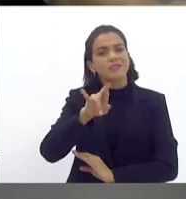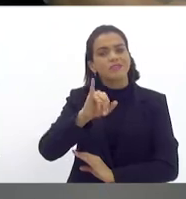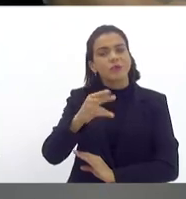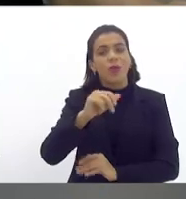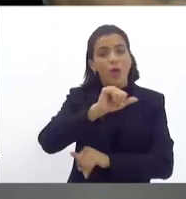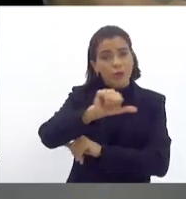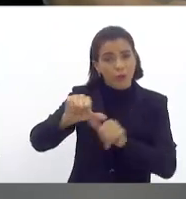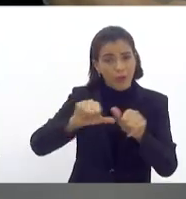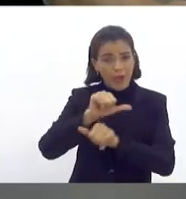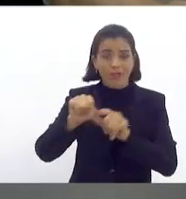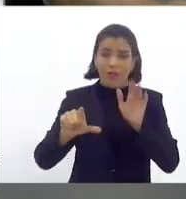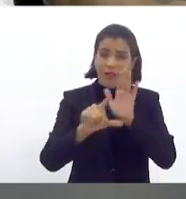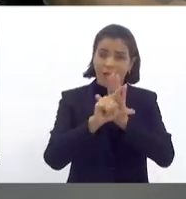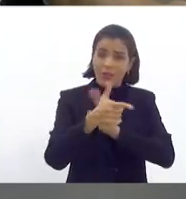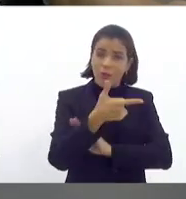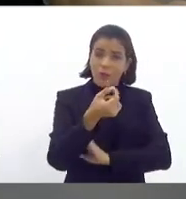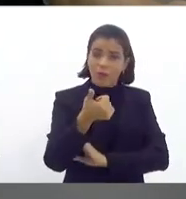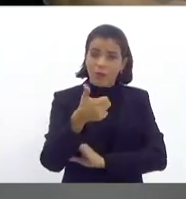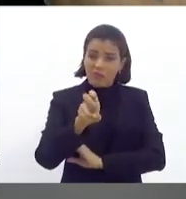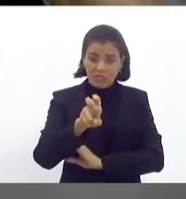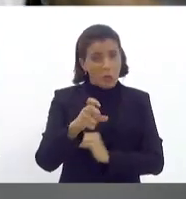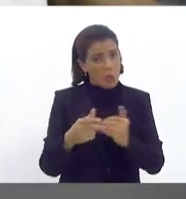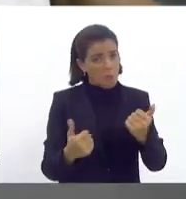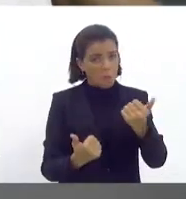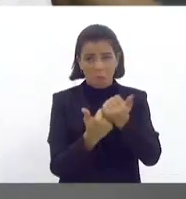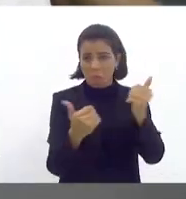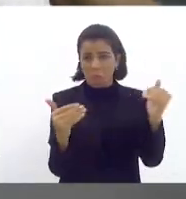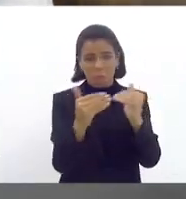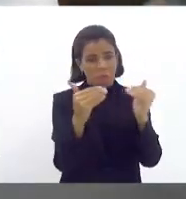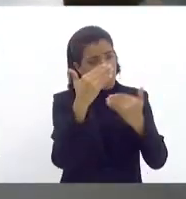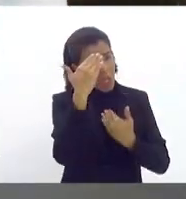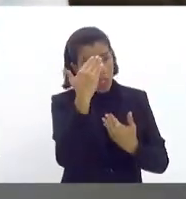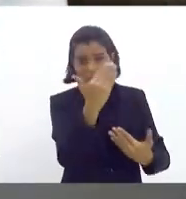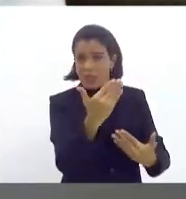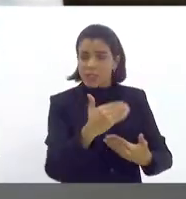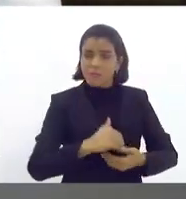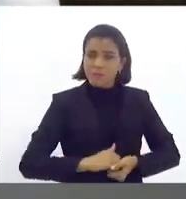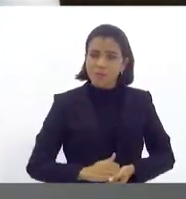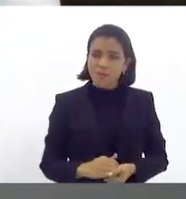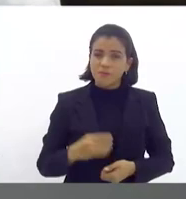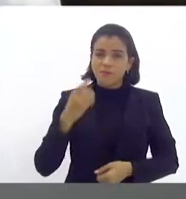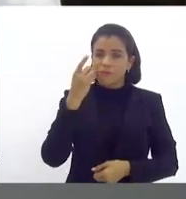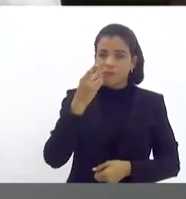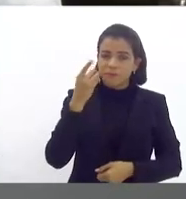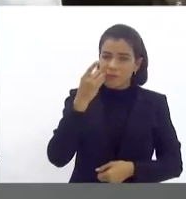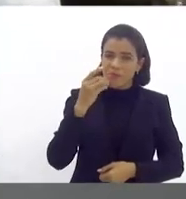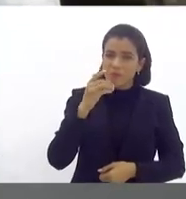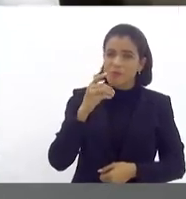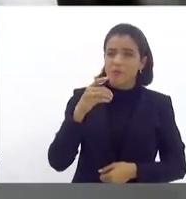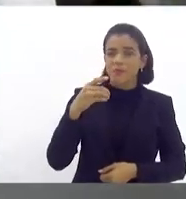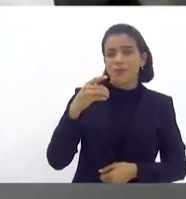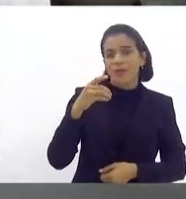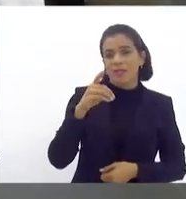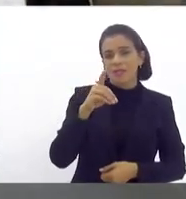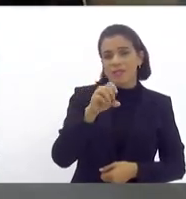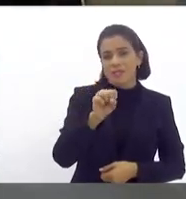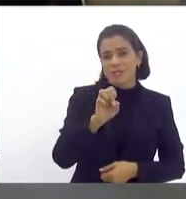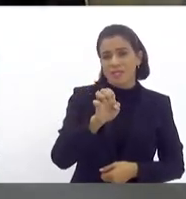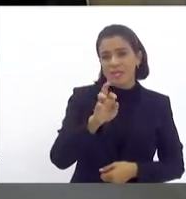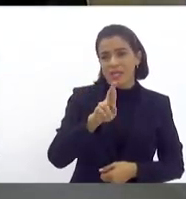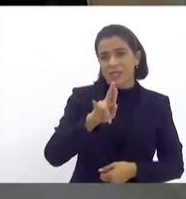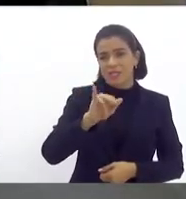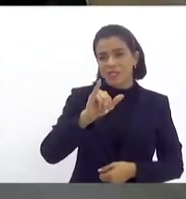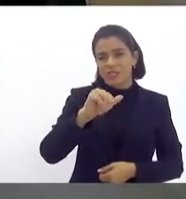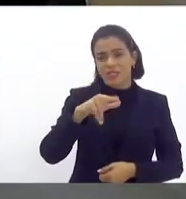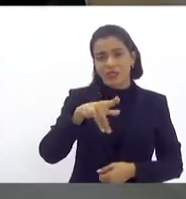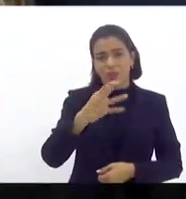a lei de 2015, e eu sou completamente favorável a isso e agradeço. Deputado doutor Serginho, posso fazer um pedido a Vossa Excelência, só para uma questão